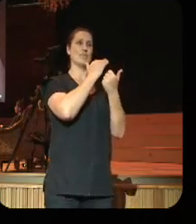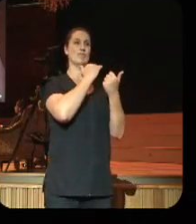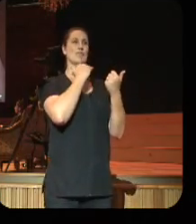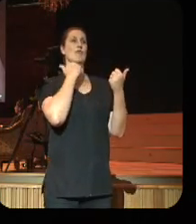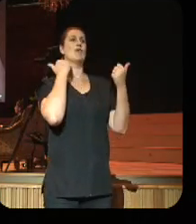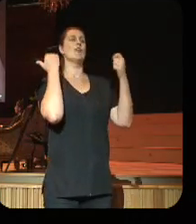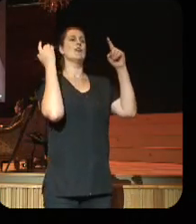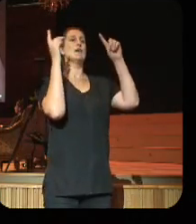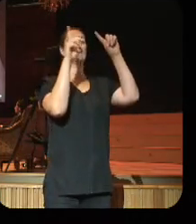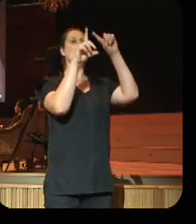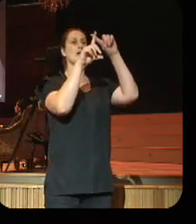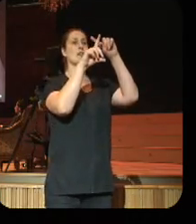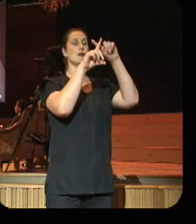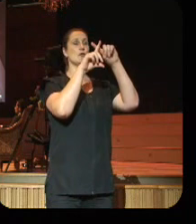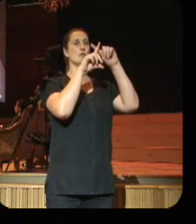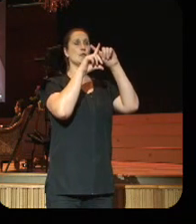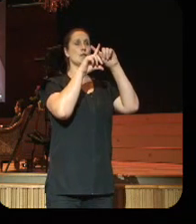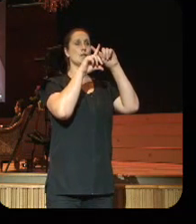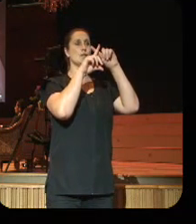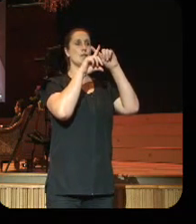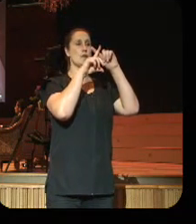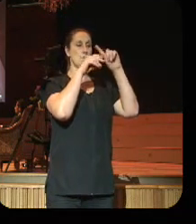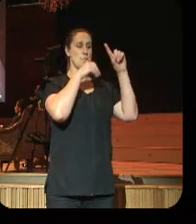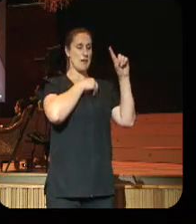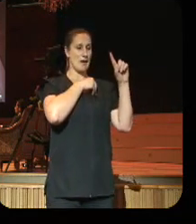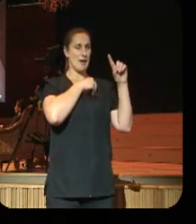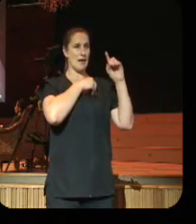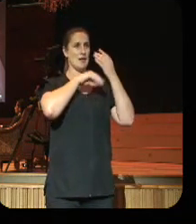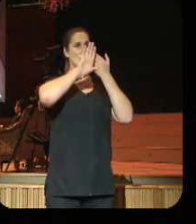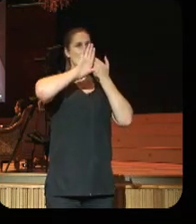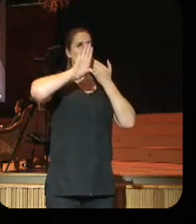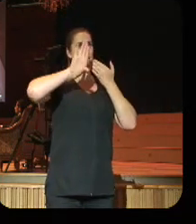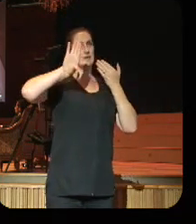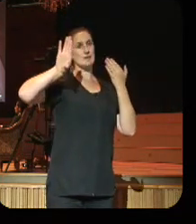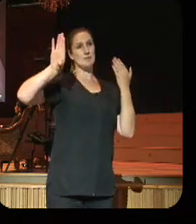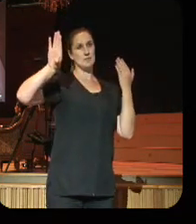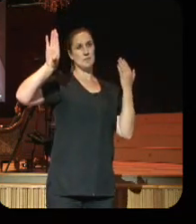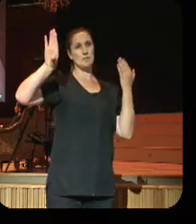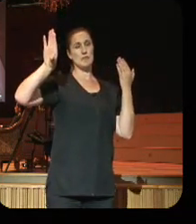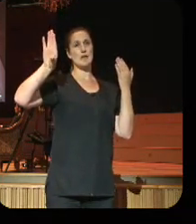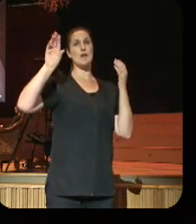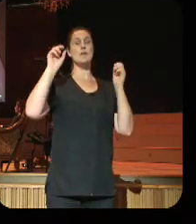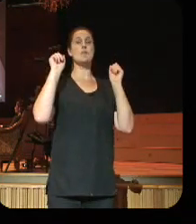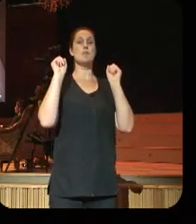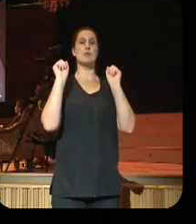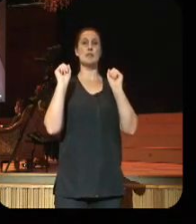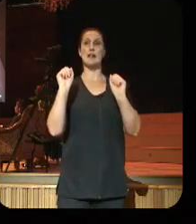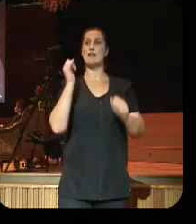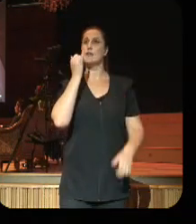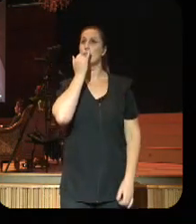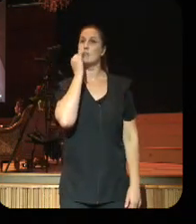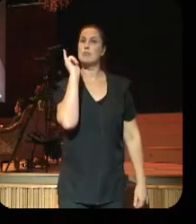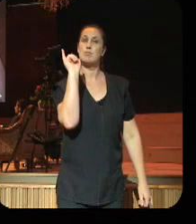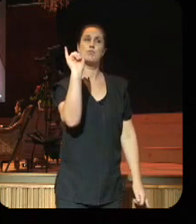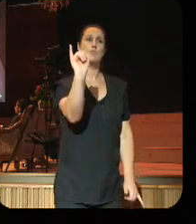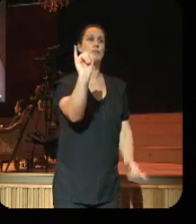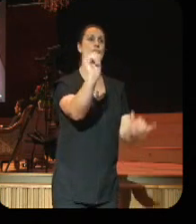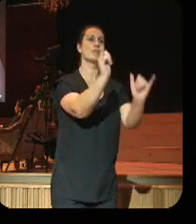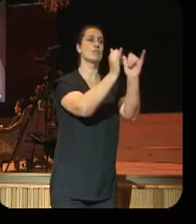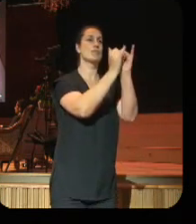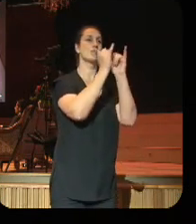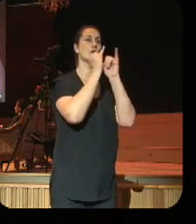nossos pecados que faziam separação entre nós e Deus, pudessem ser perdoados. Por quê?